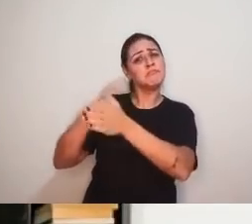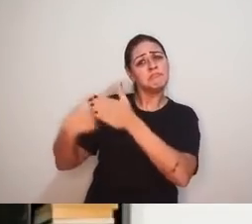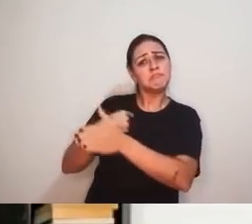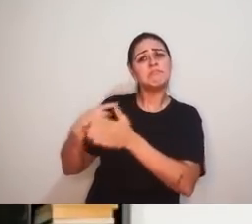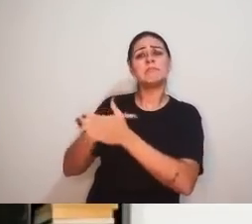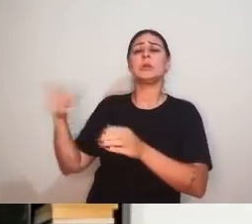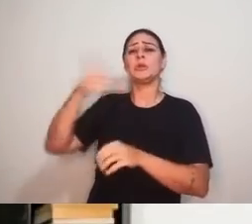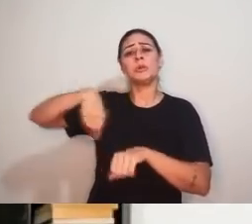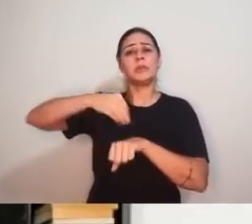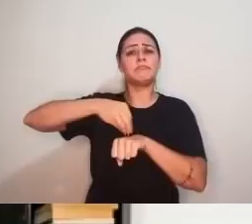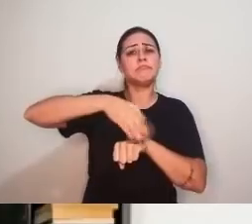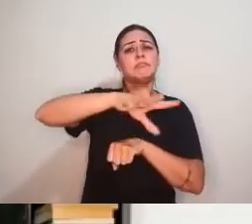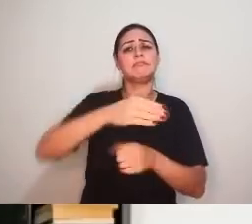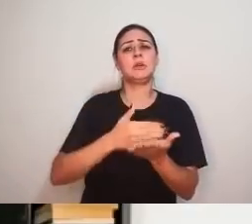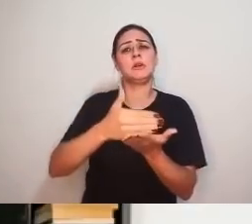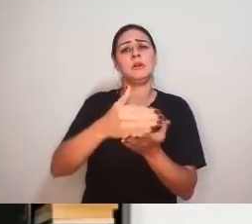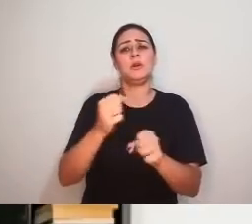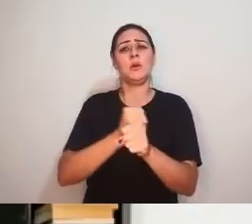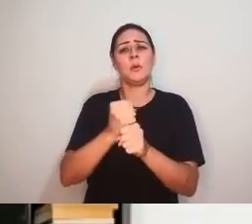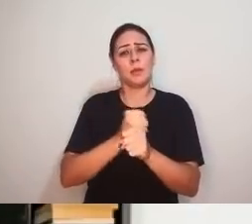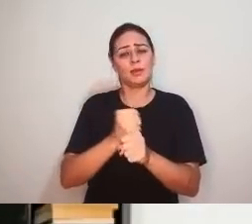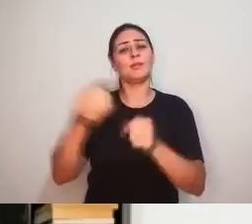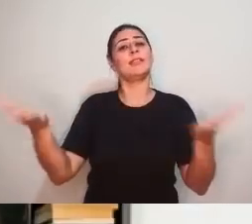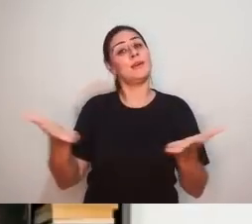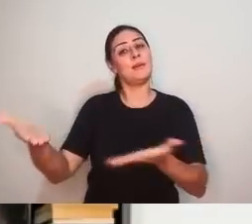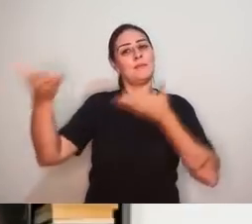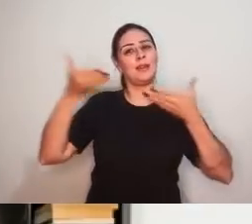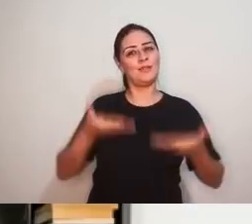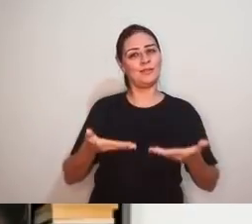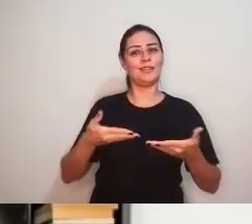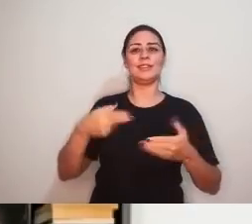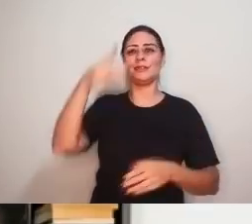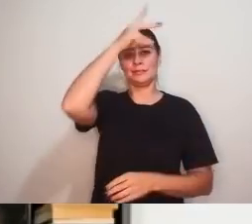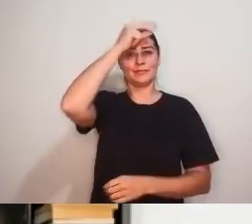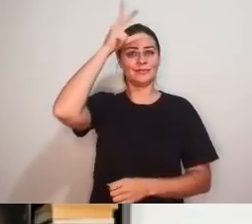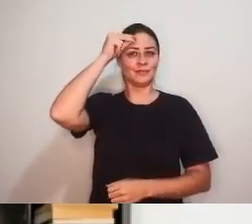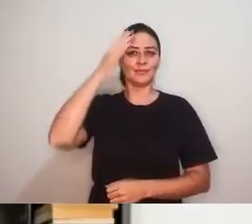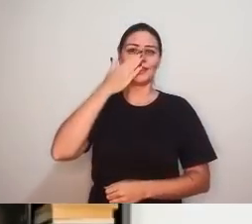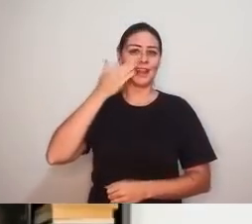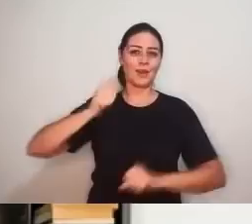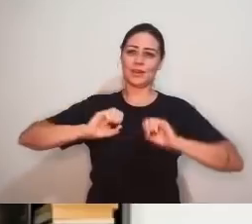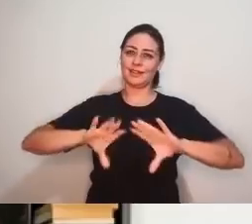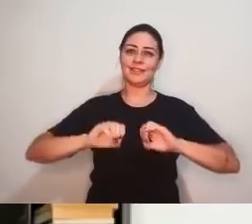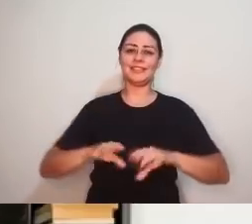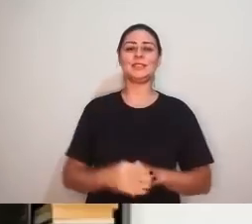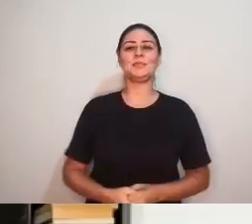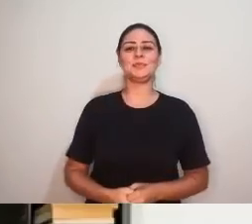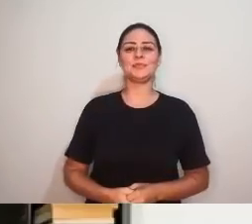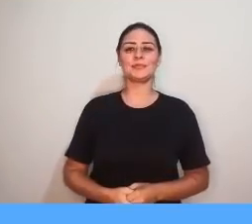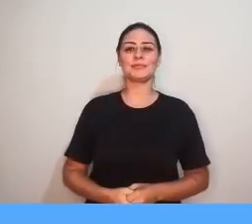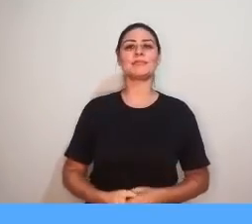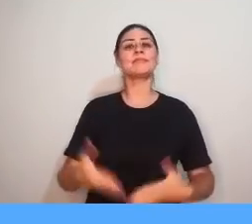pública tem nos apresentado ao longo desse começo de ano letivo. Então, bem-vindo à nossa rede de ensino de Araucária.